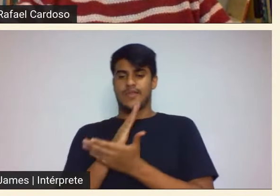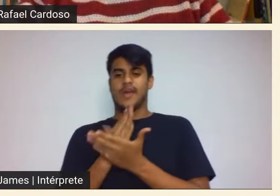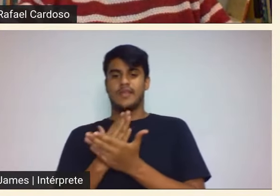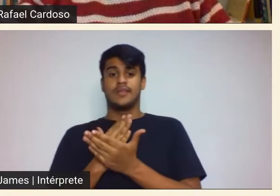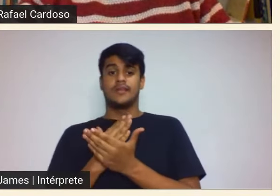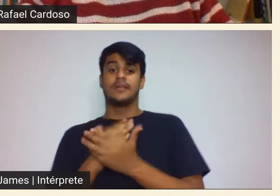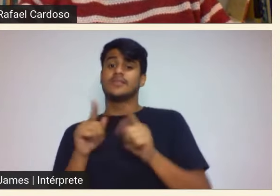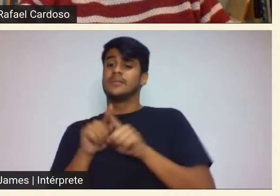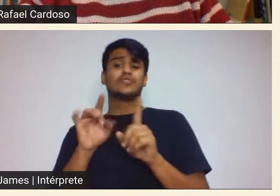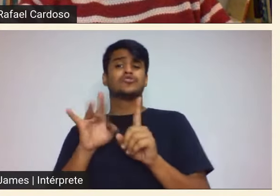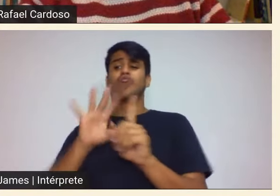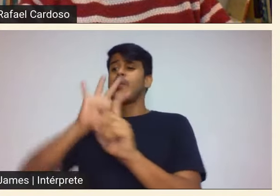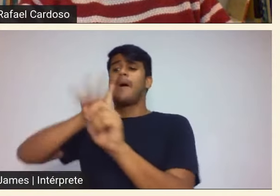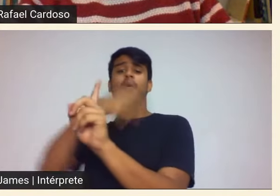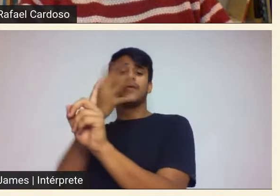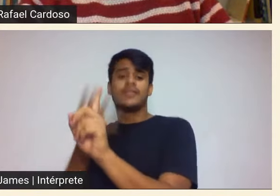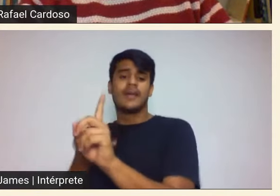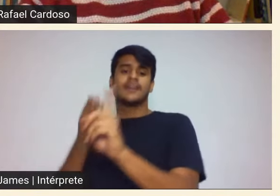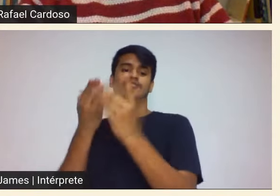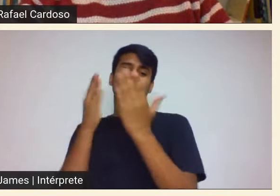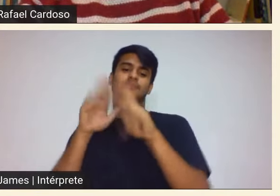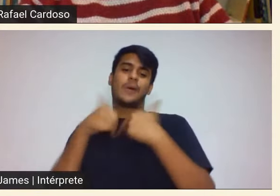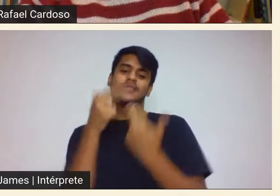sua homenagem, Renata.